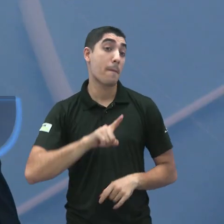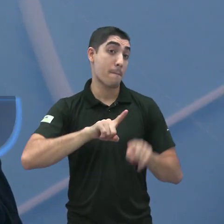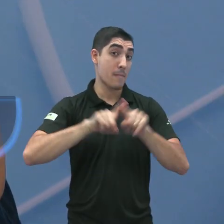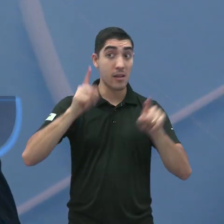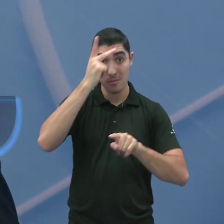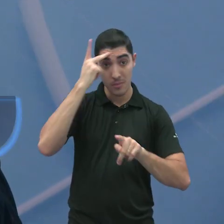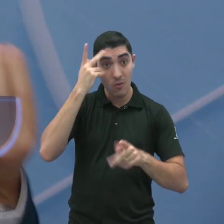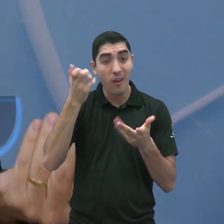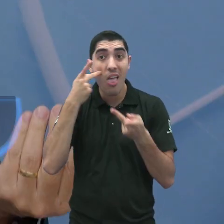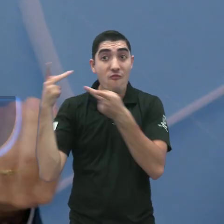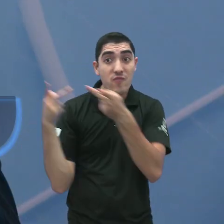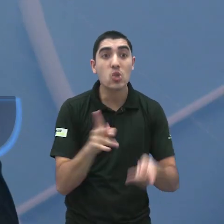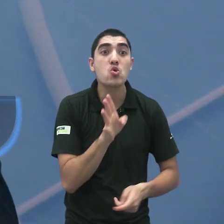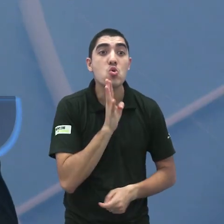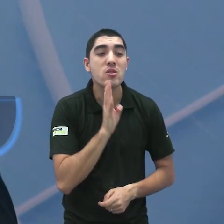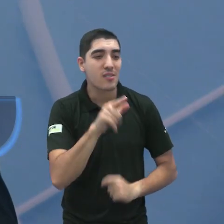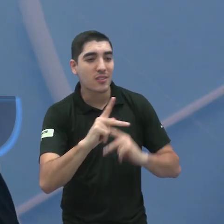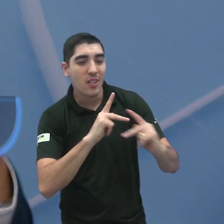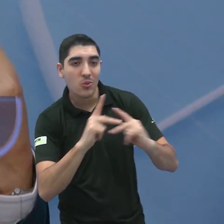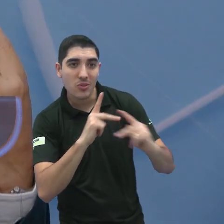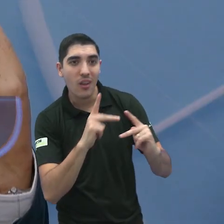de público para turismo e também